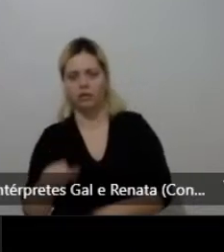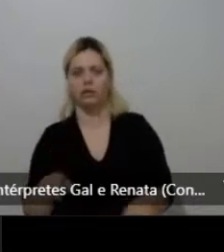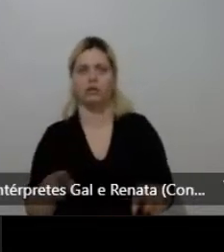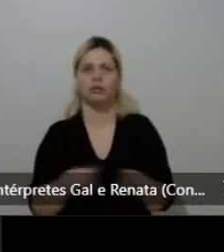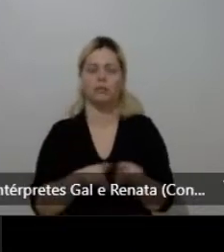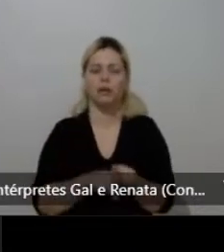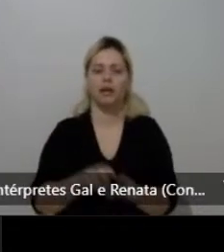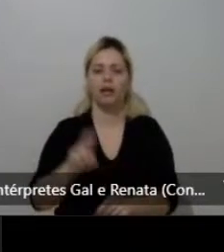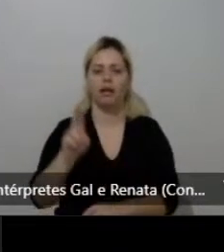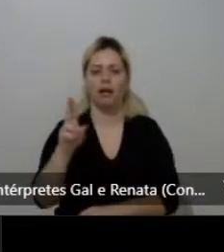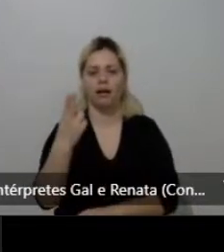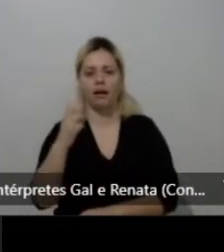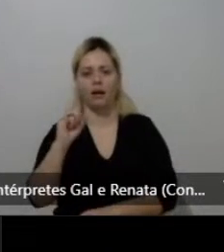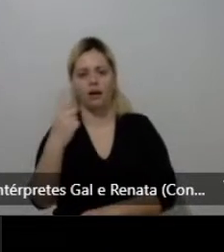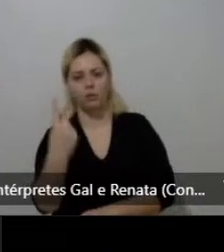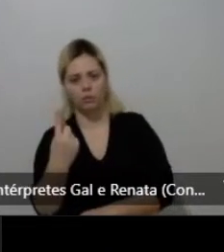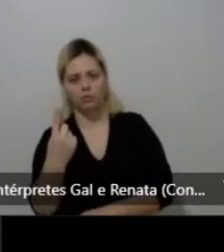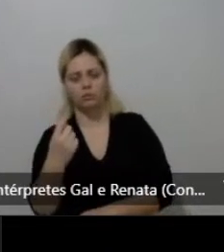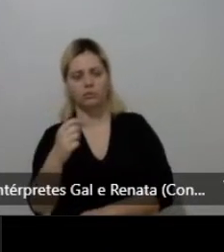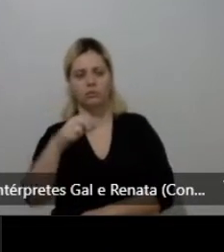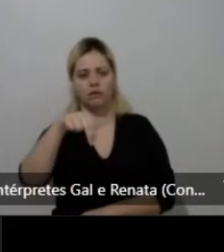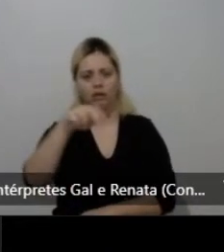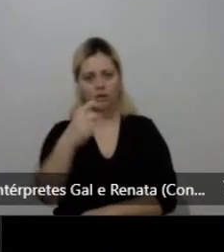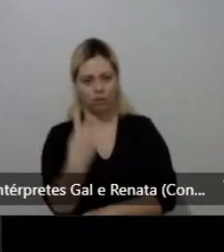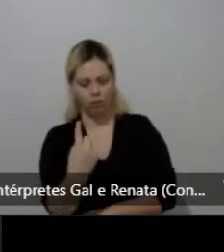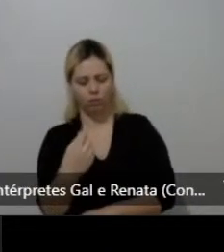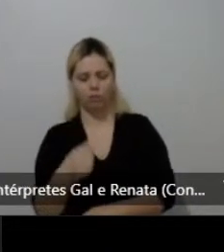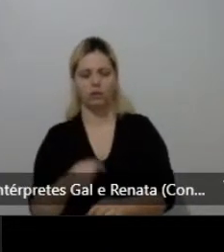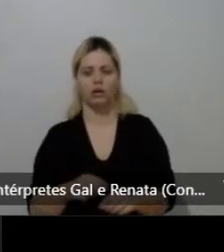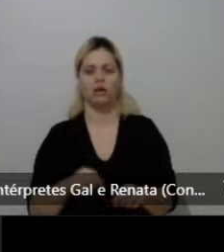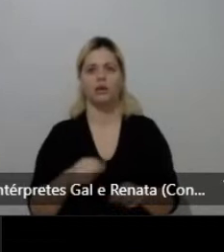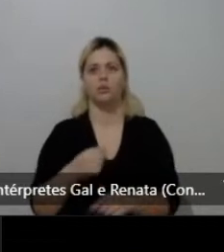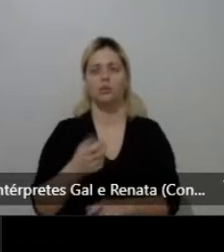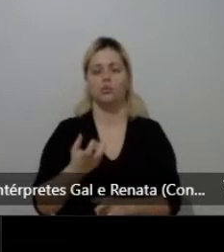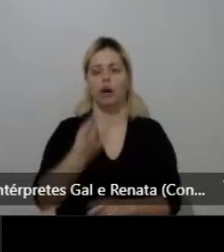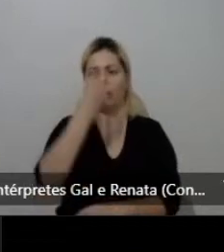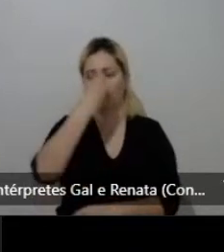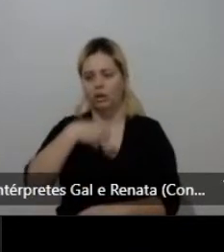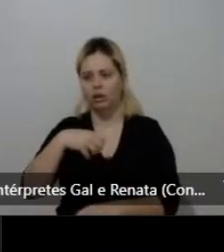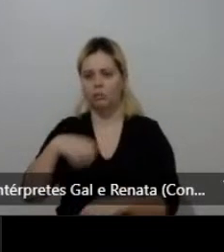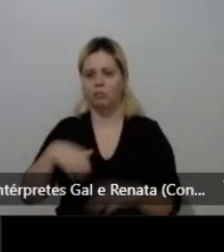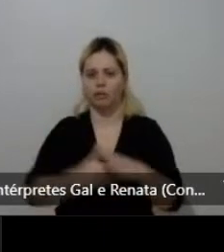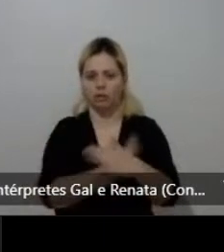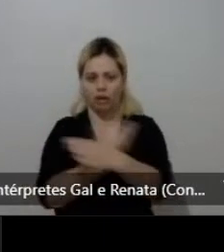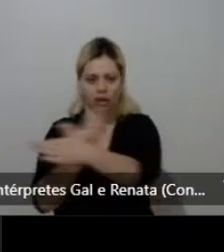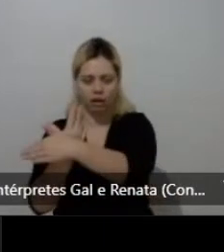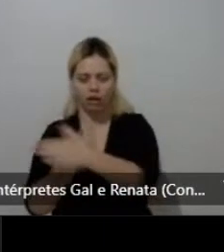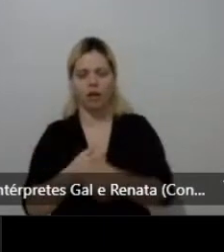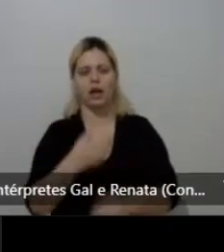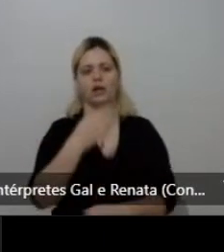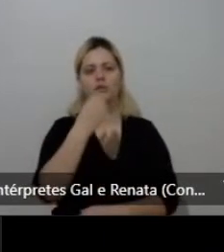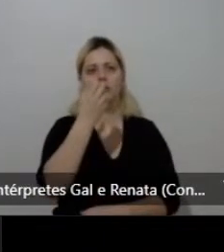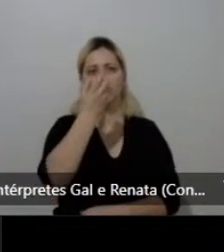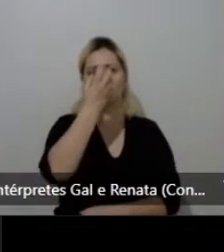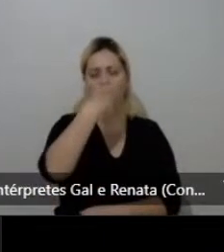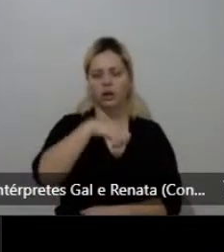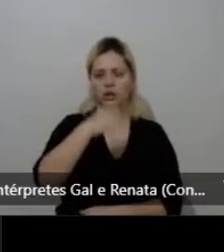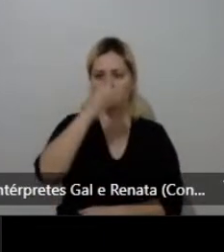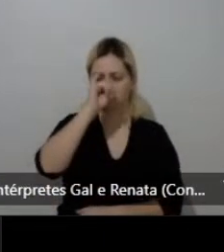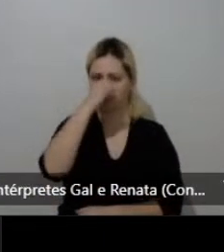coronavírus, gripe aviária, gripe suína, que produziram epidemias no mundo e